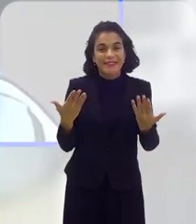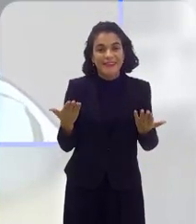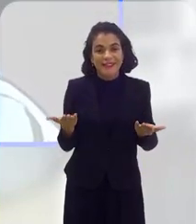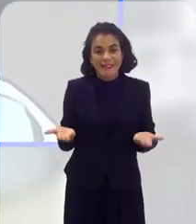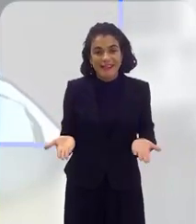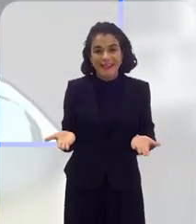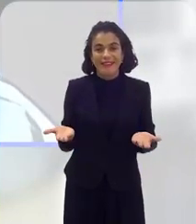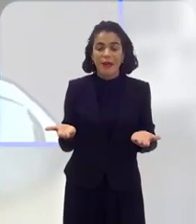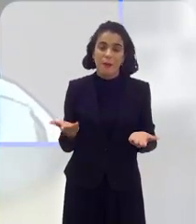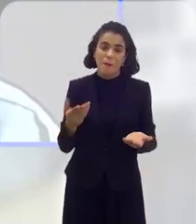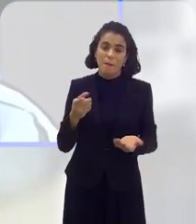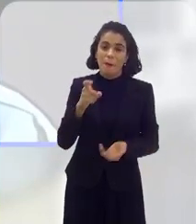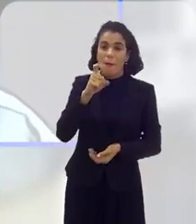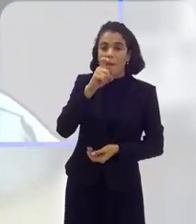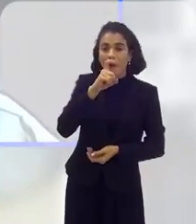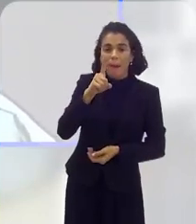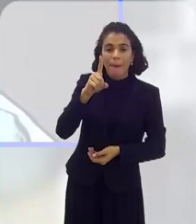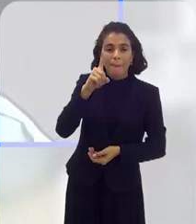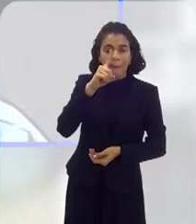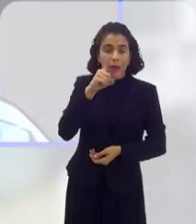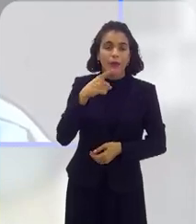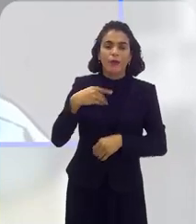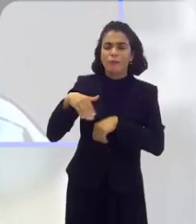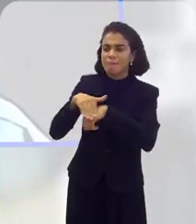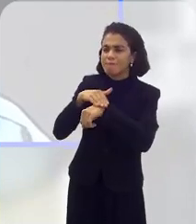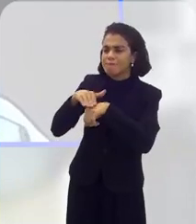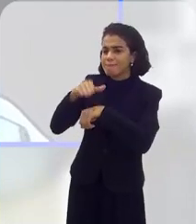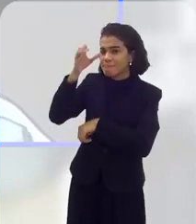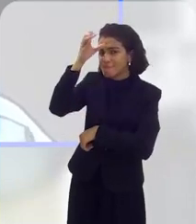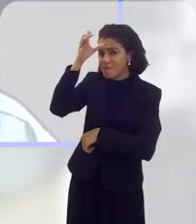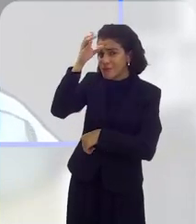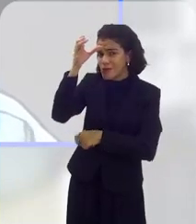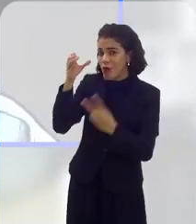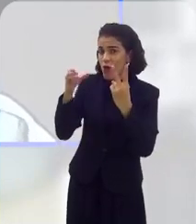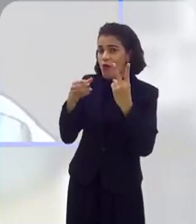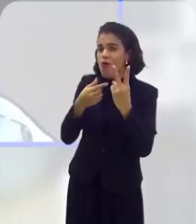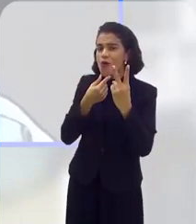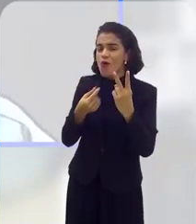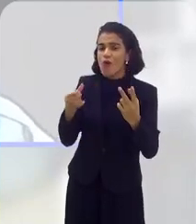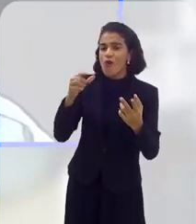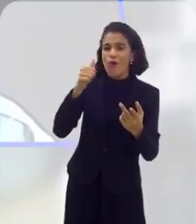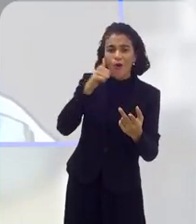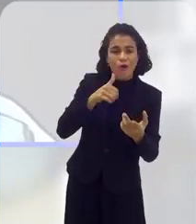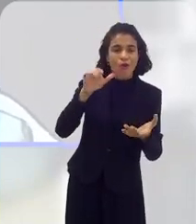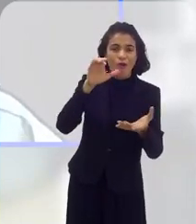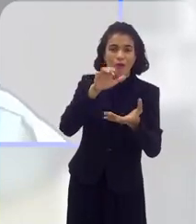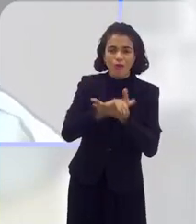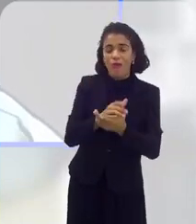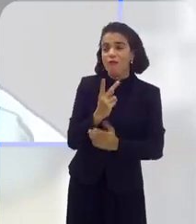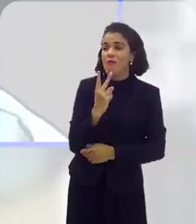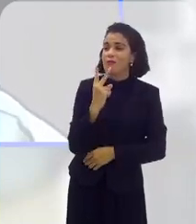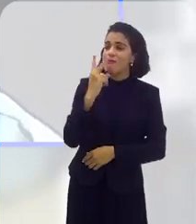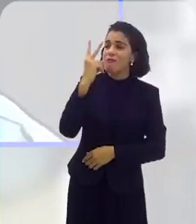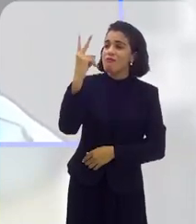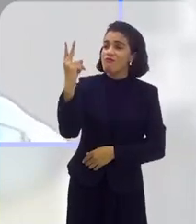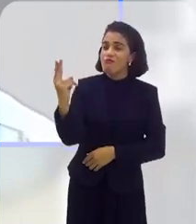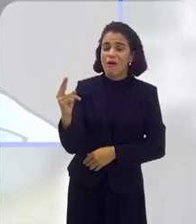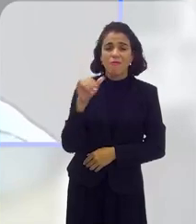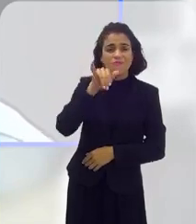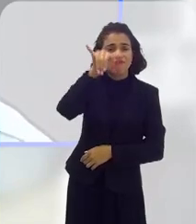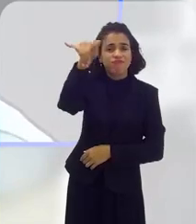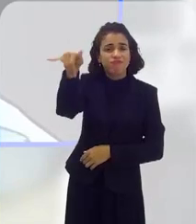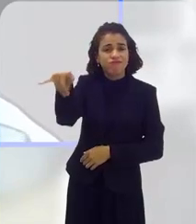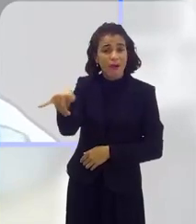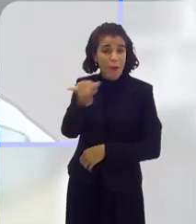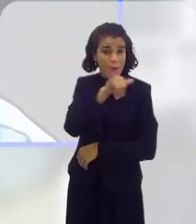Então, meus pais conversavam com meus tios que um casal conhecido tinha viajado para o